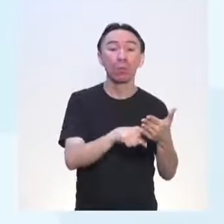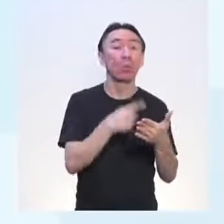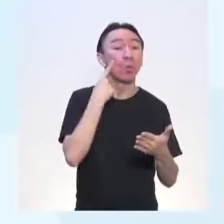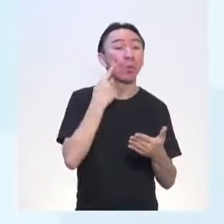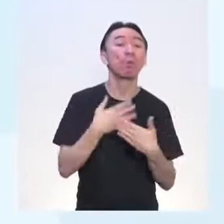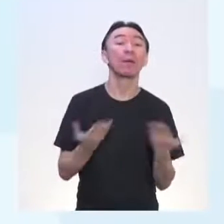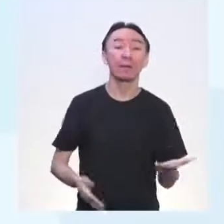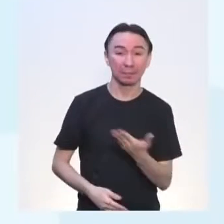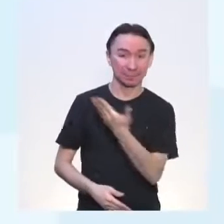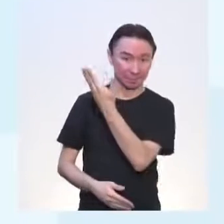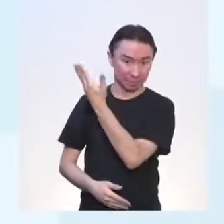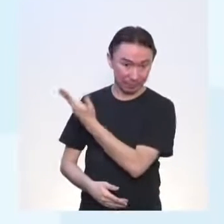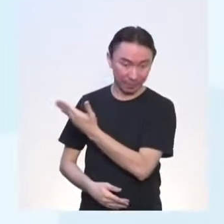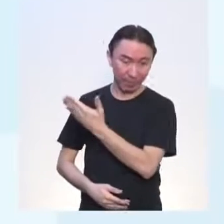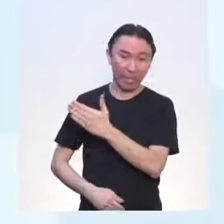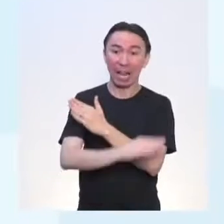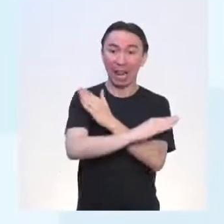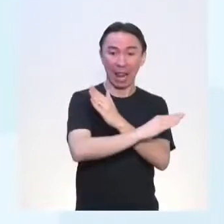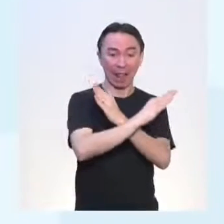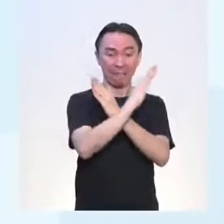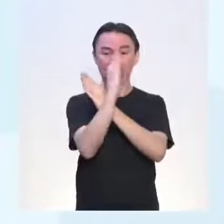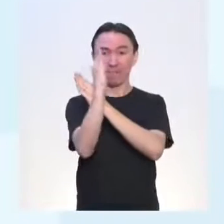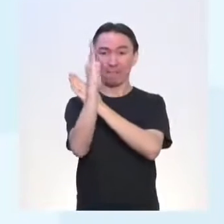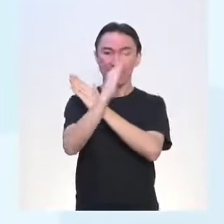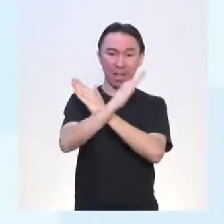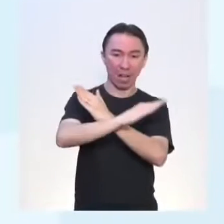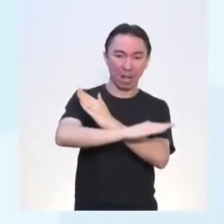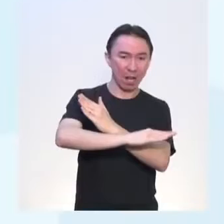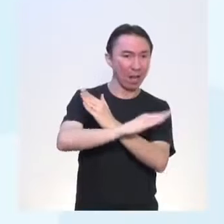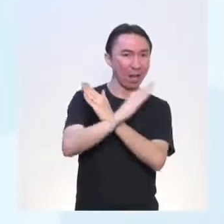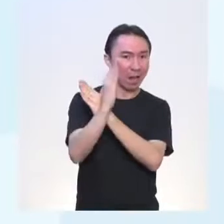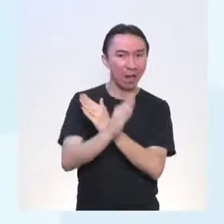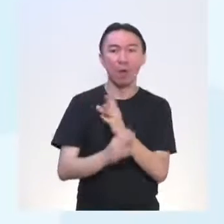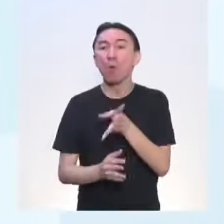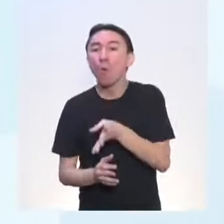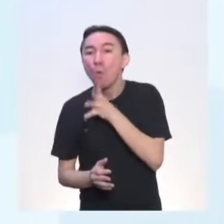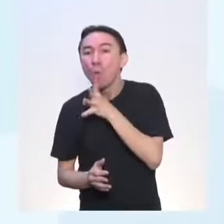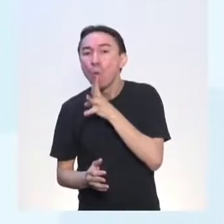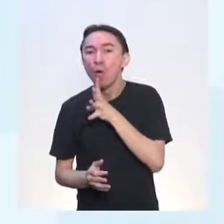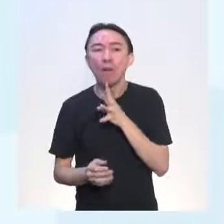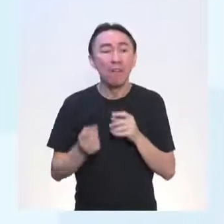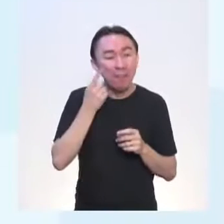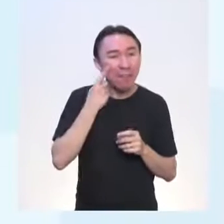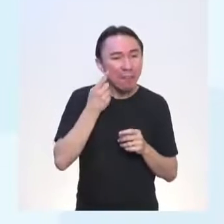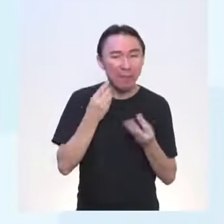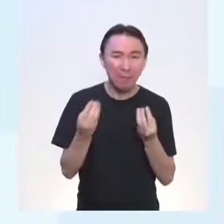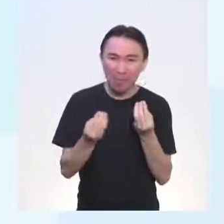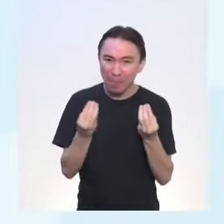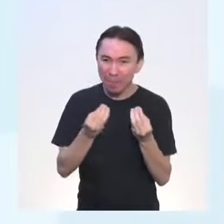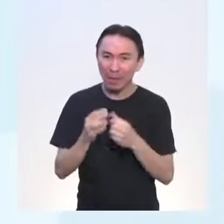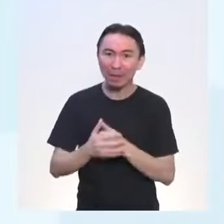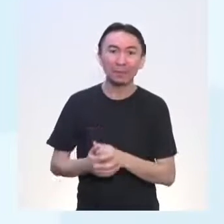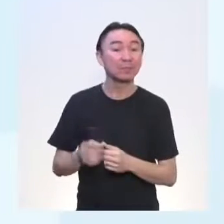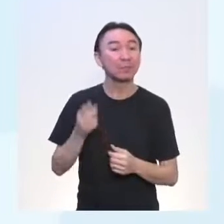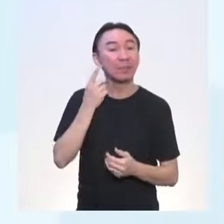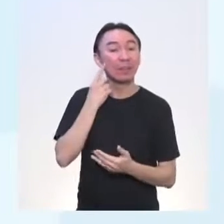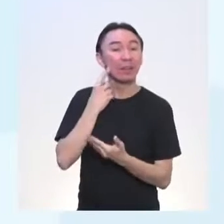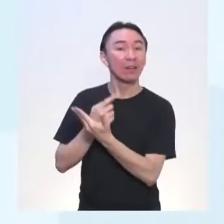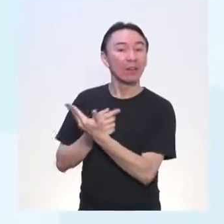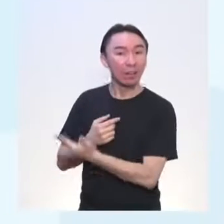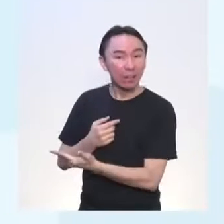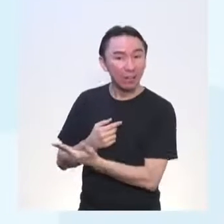de alavanca, se aprofundar um pouquinho, porque a gente já falou um pouquinho delas, e algumas das vantagens mecânicas, olha uma palavrinha nova que apareceu